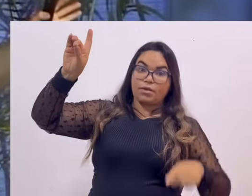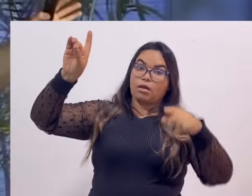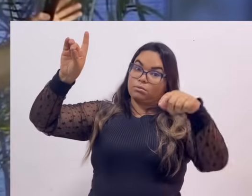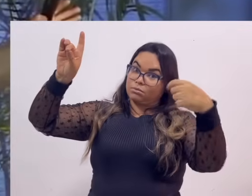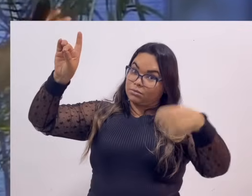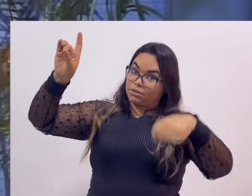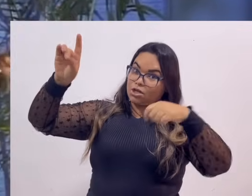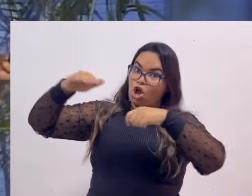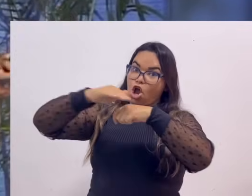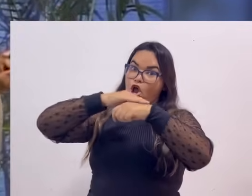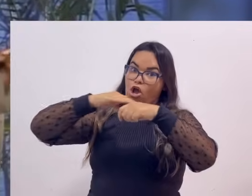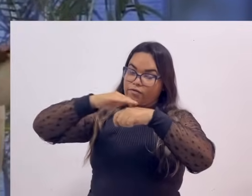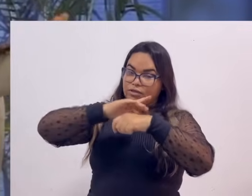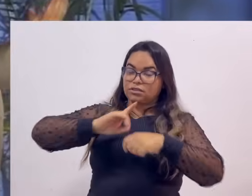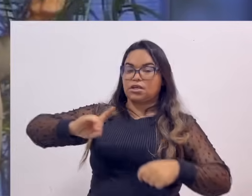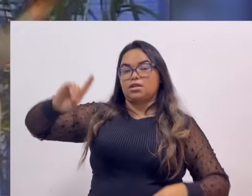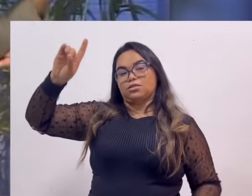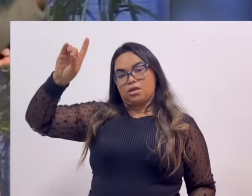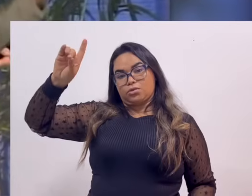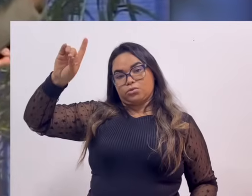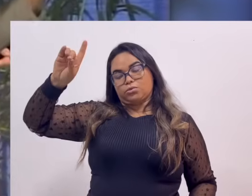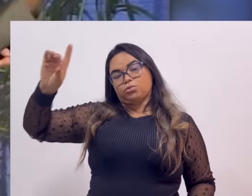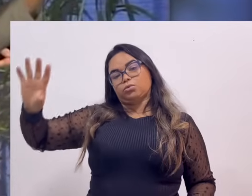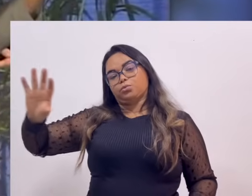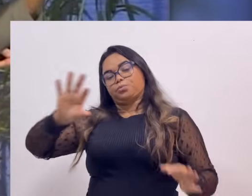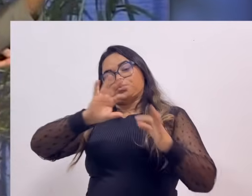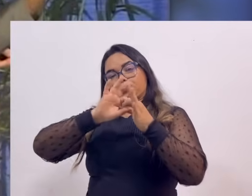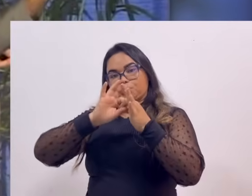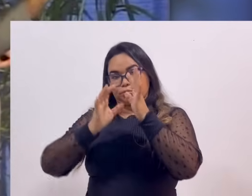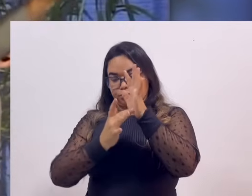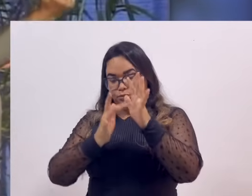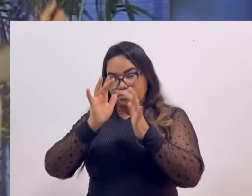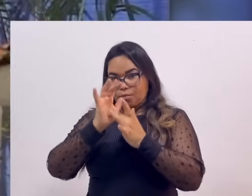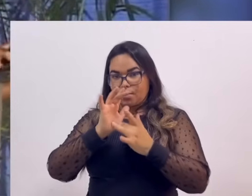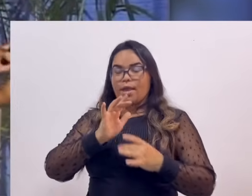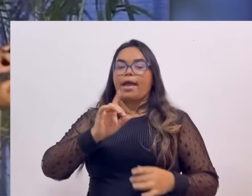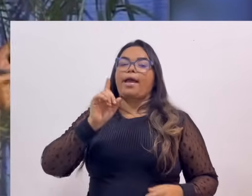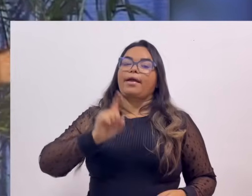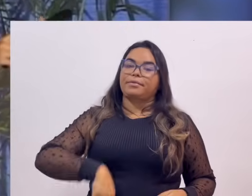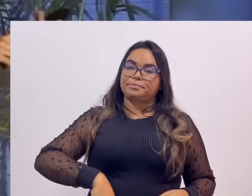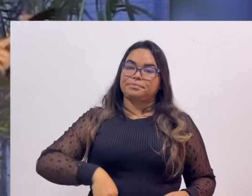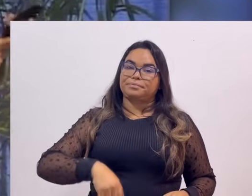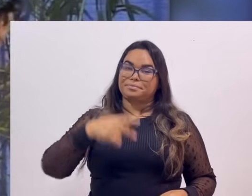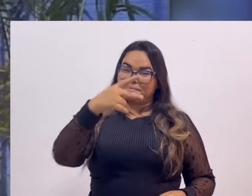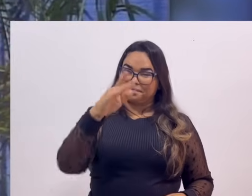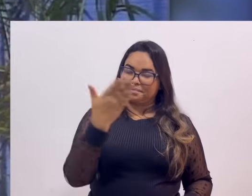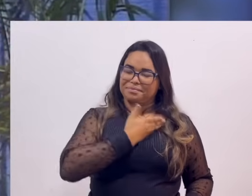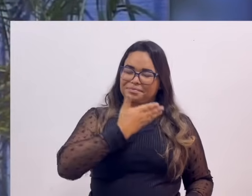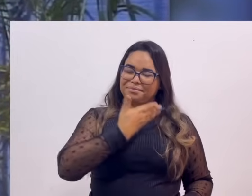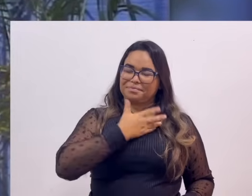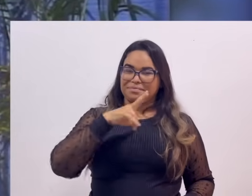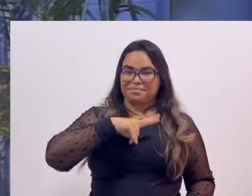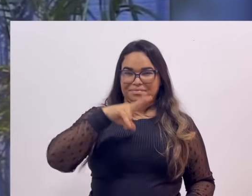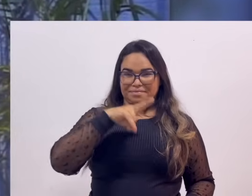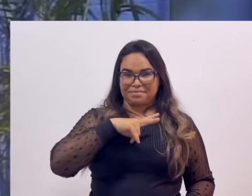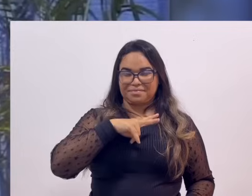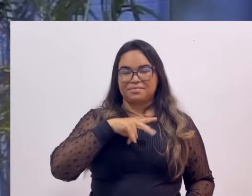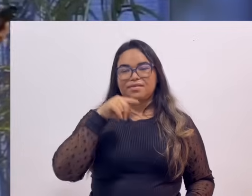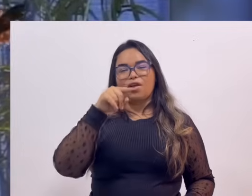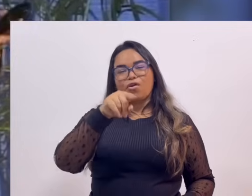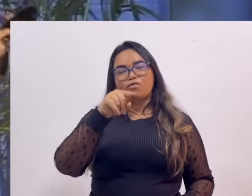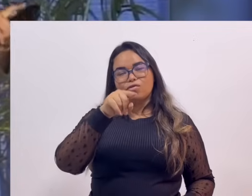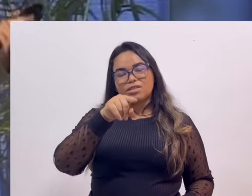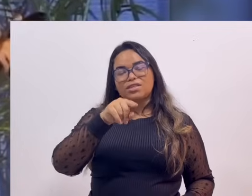tem que falar com Deus através de Cristo portanto Cristo se torna o seu amigo pessoal você